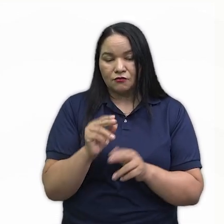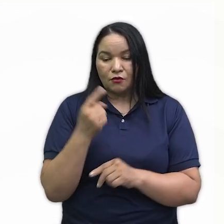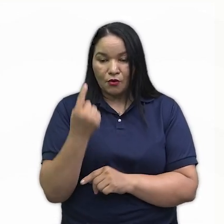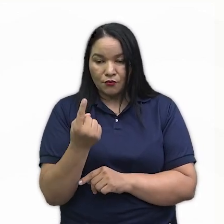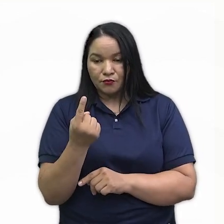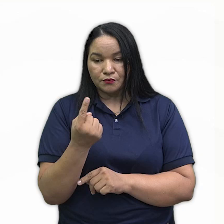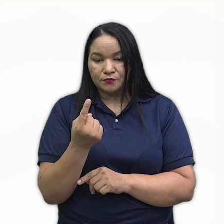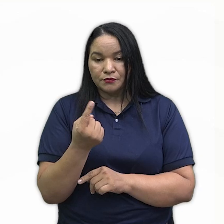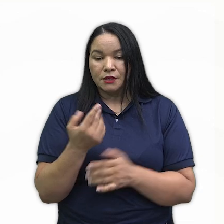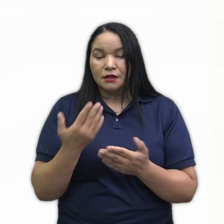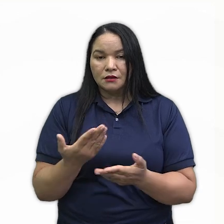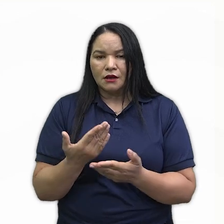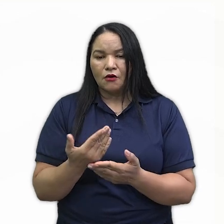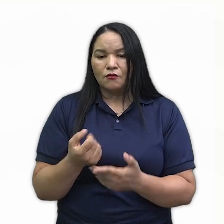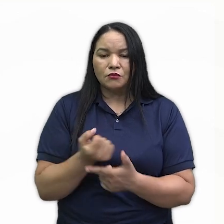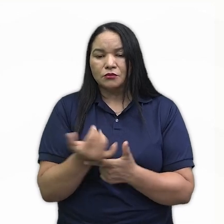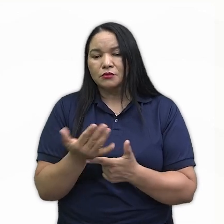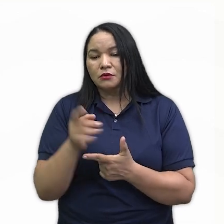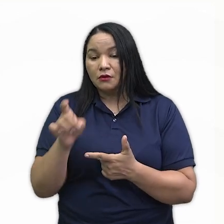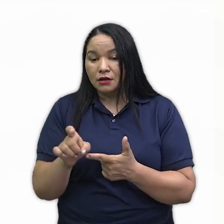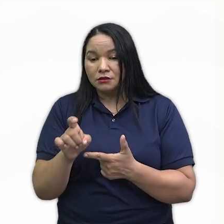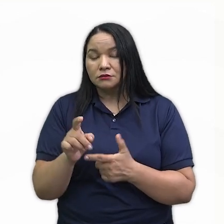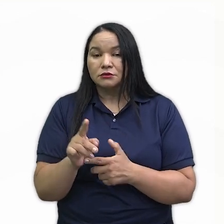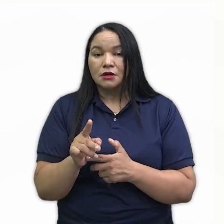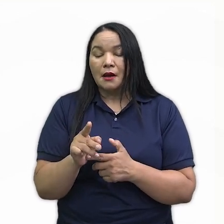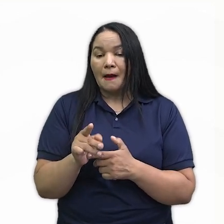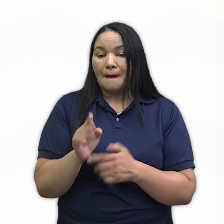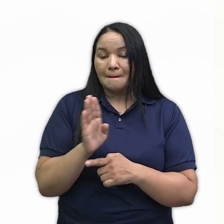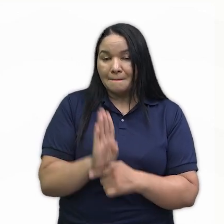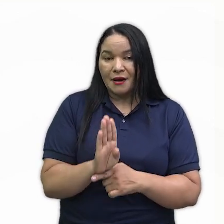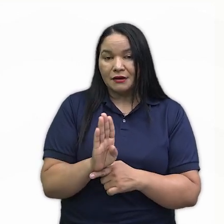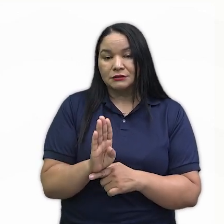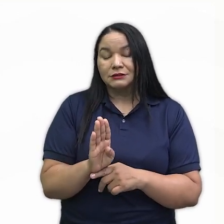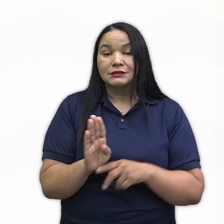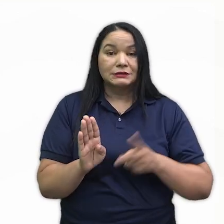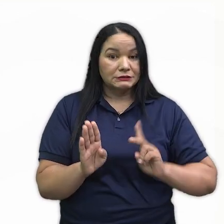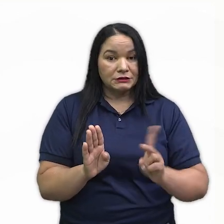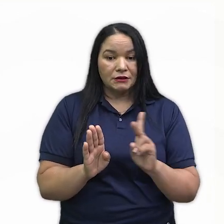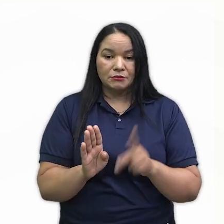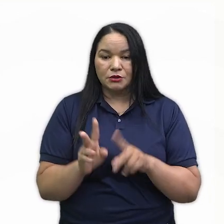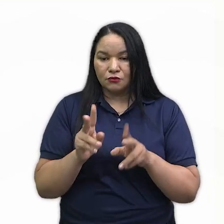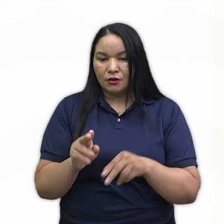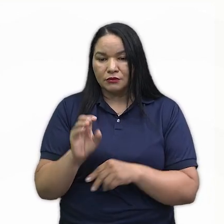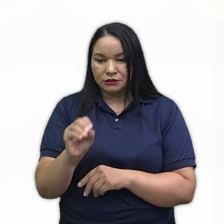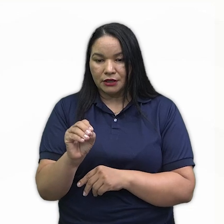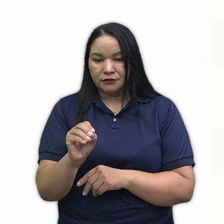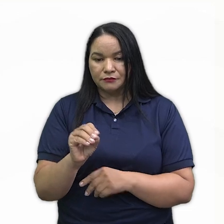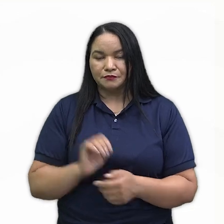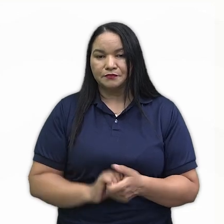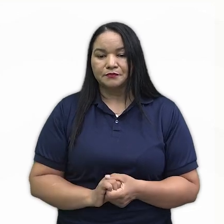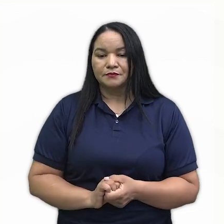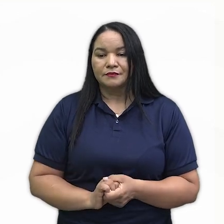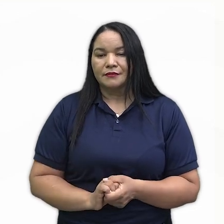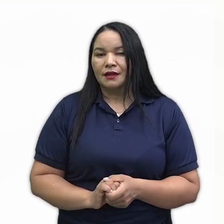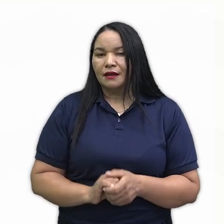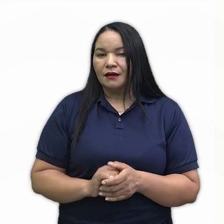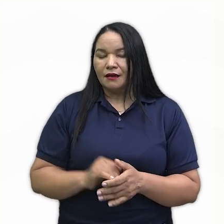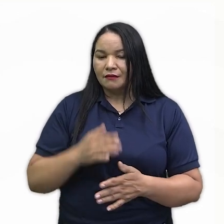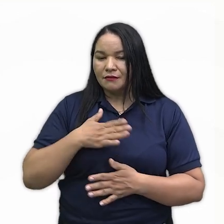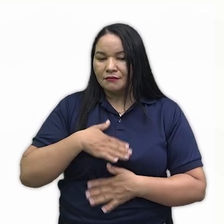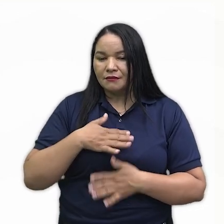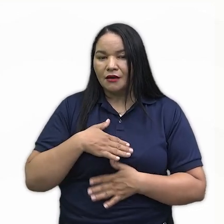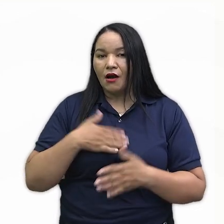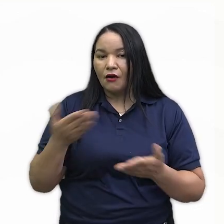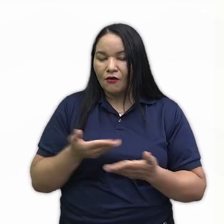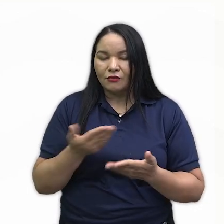1, então o logaritmo de 1 em qualquer base é sempre igual a zero, pois bora fazer uma pausa aqui e